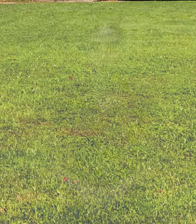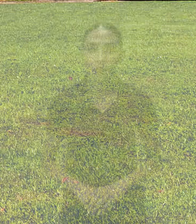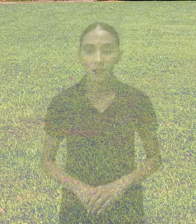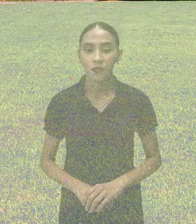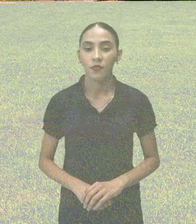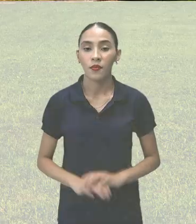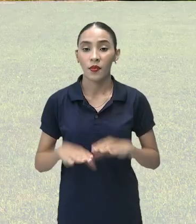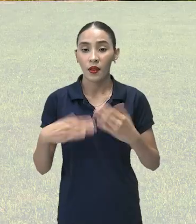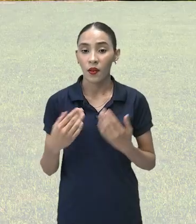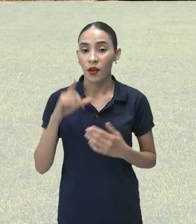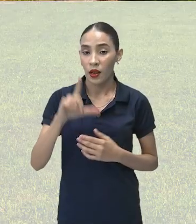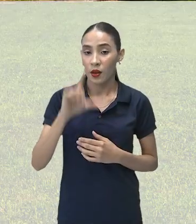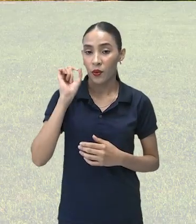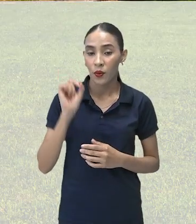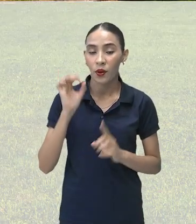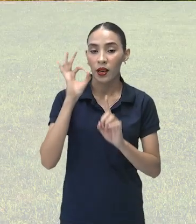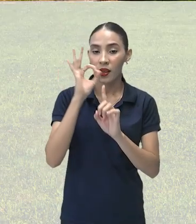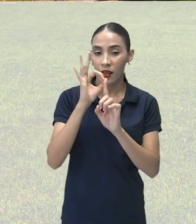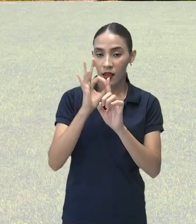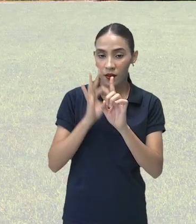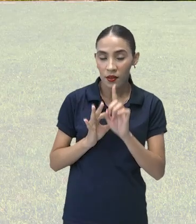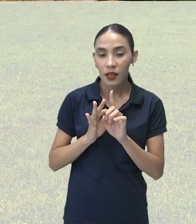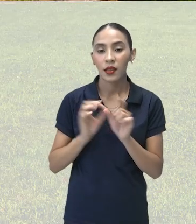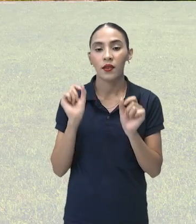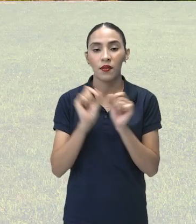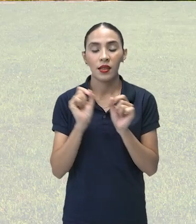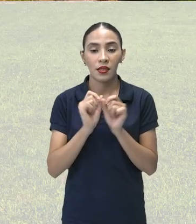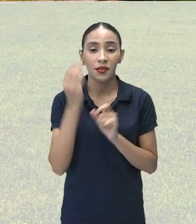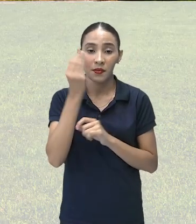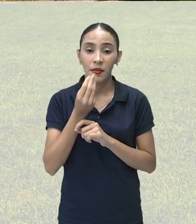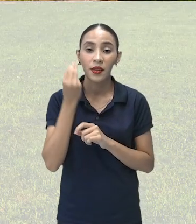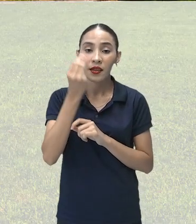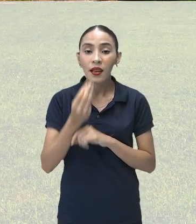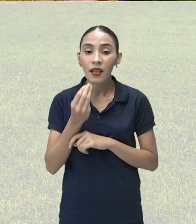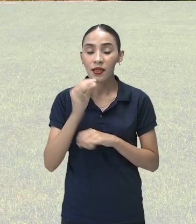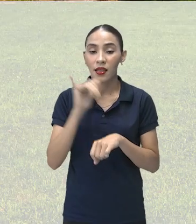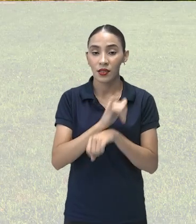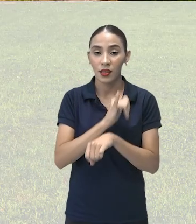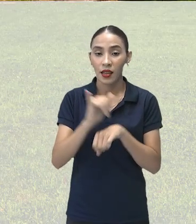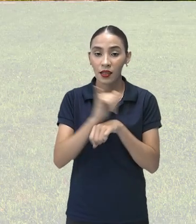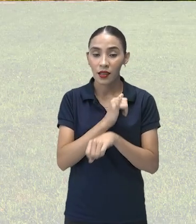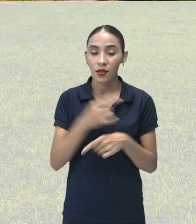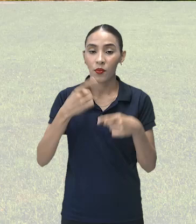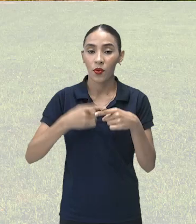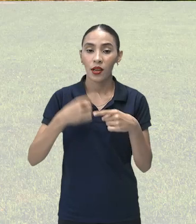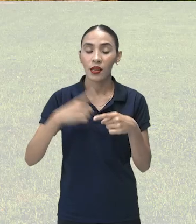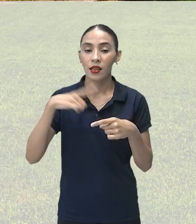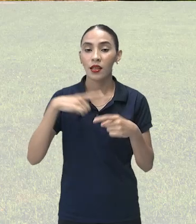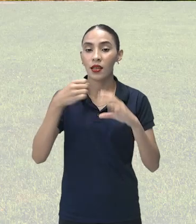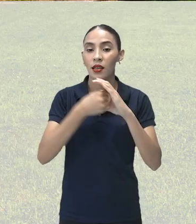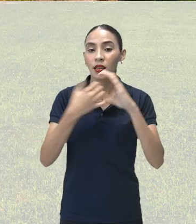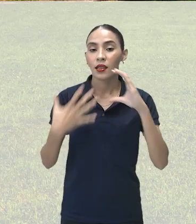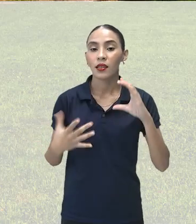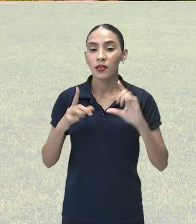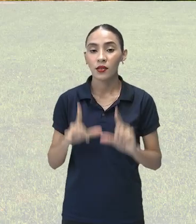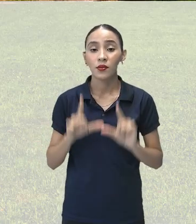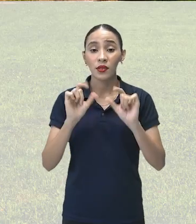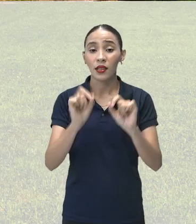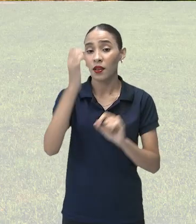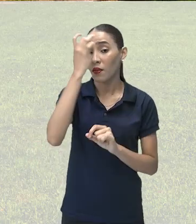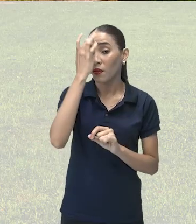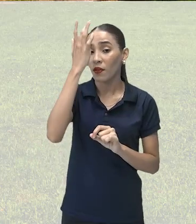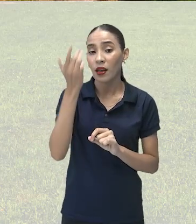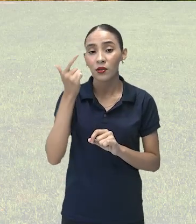das ervilhas para a realização desses experimentos foi estratégica, pois elas possuem características que são